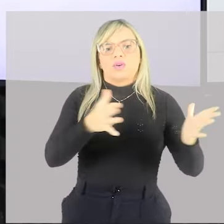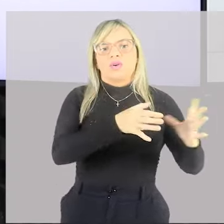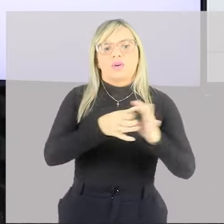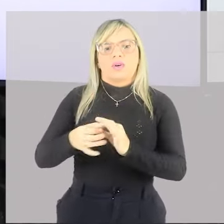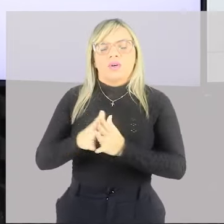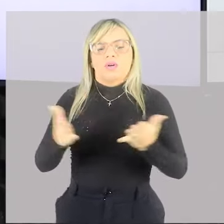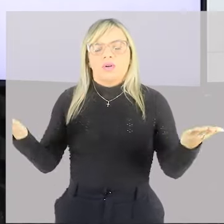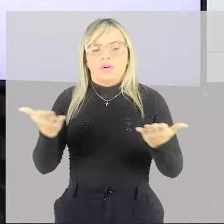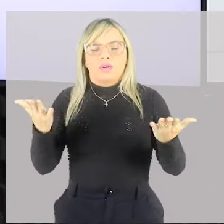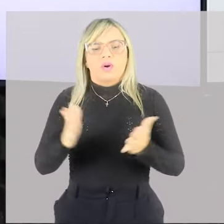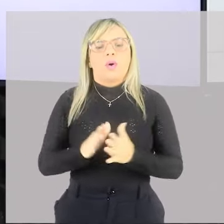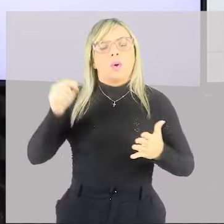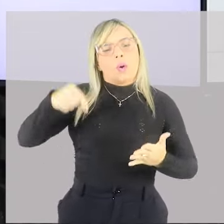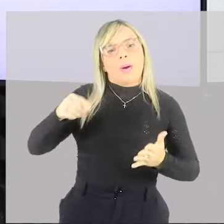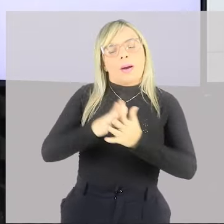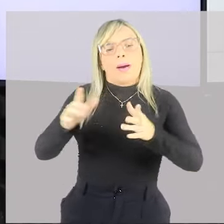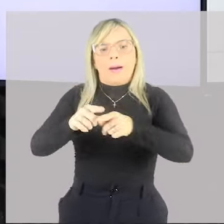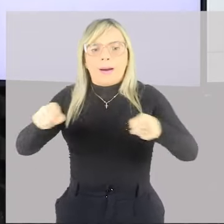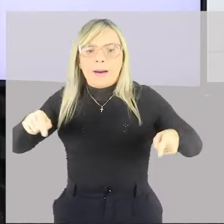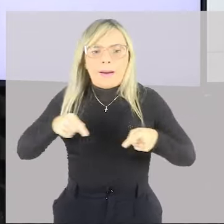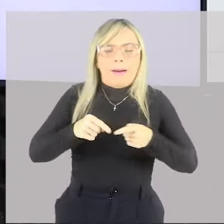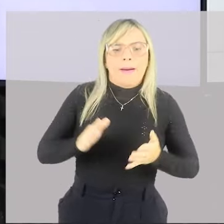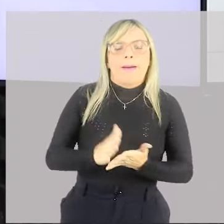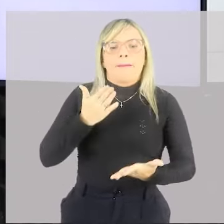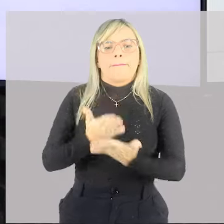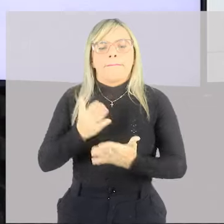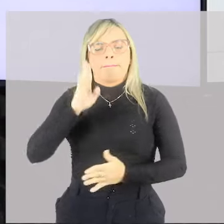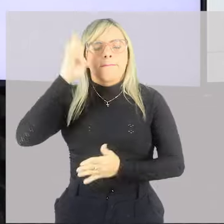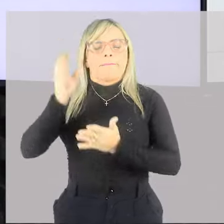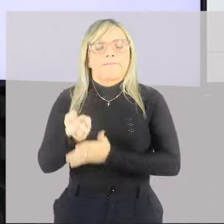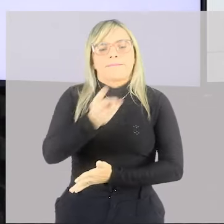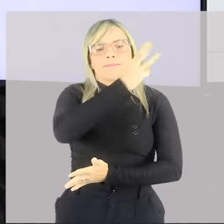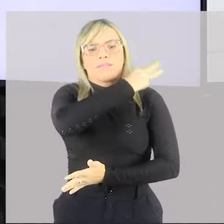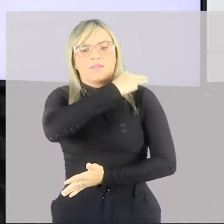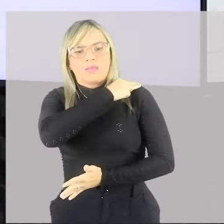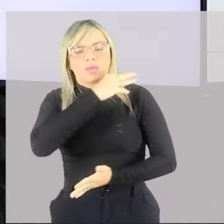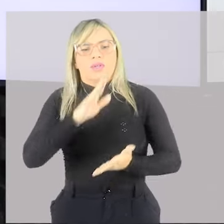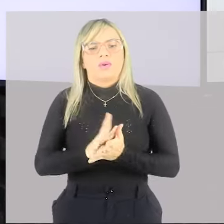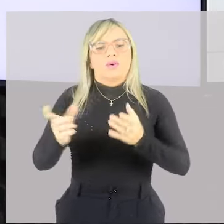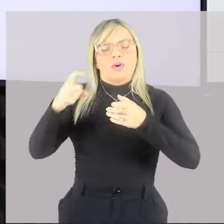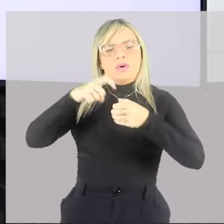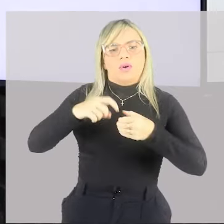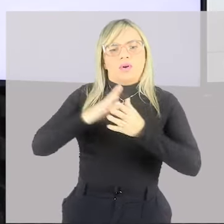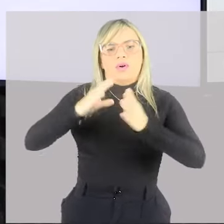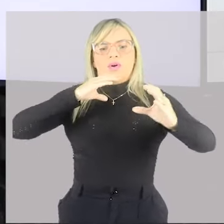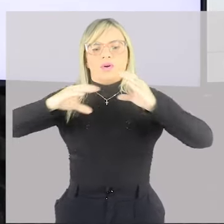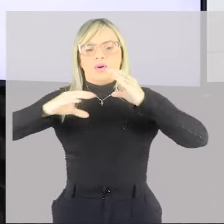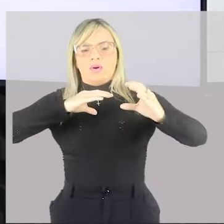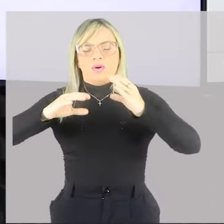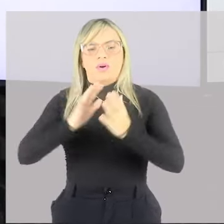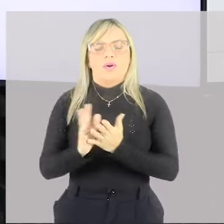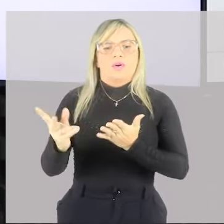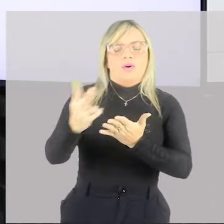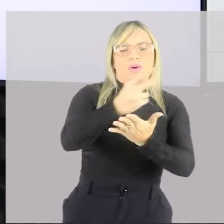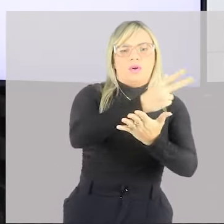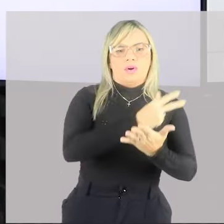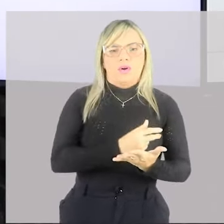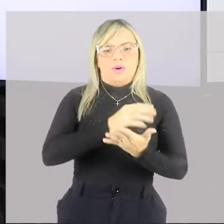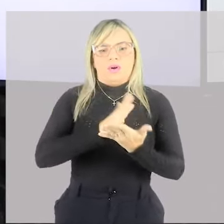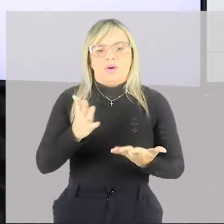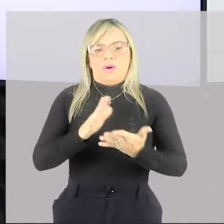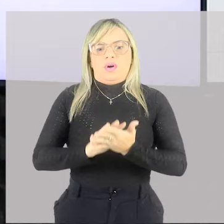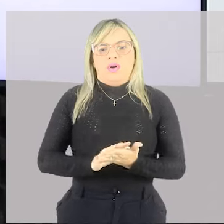comentando em salas de aulas principalmente das turmas do terceiro ano que a gente voltou a se comunicar de maneira pré-histórica Oi Como assim